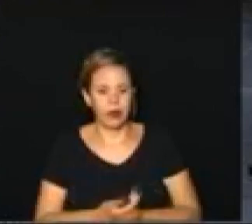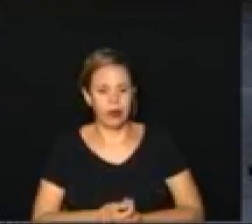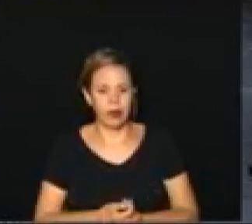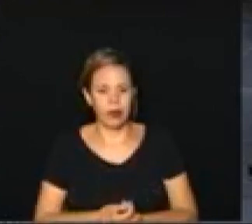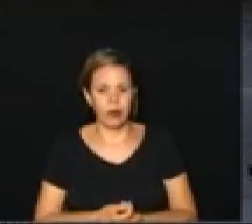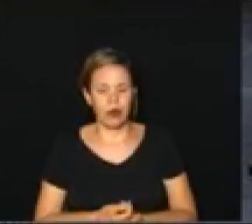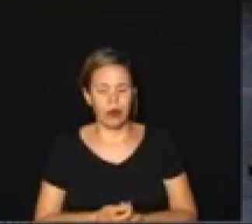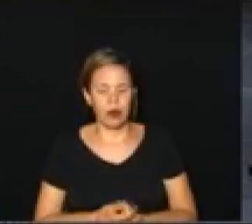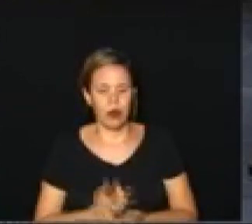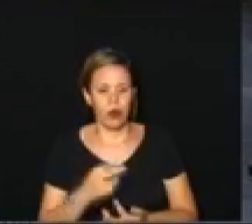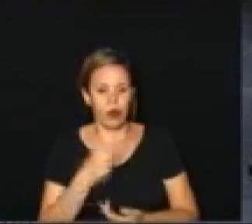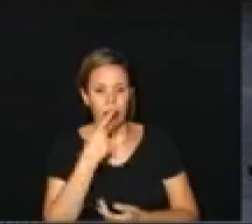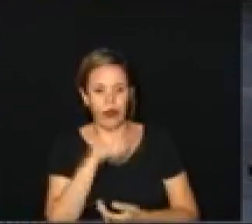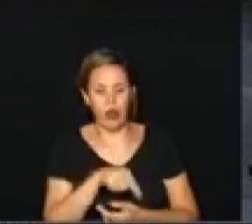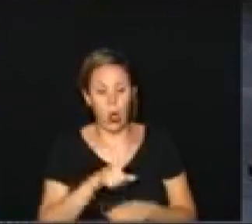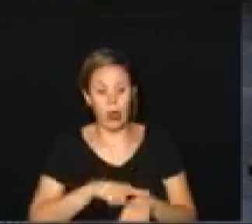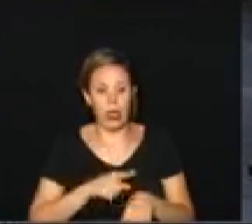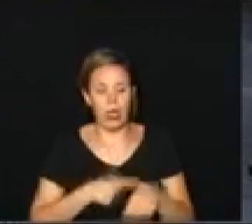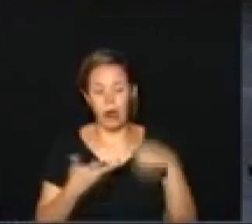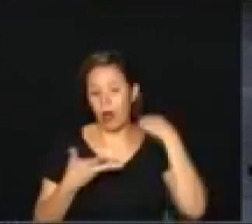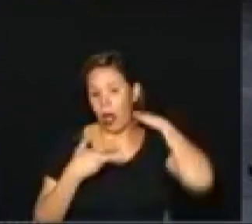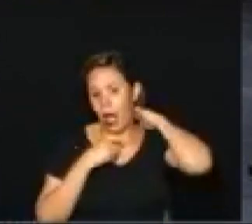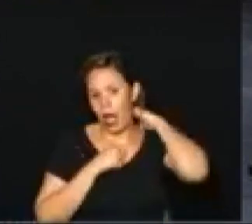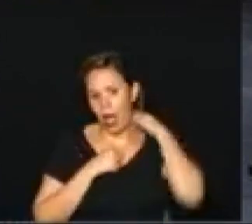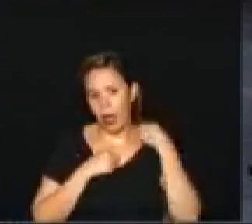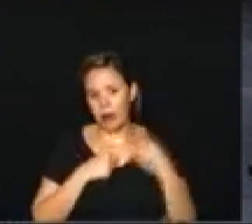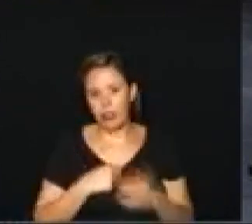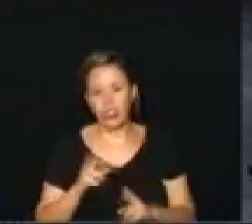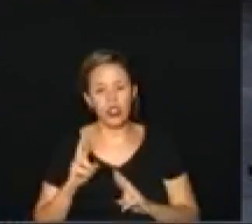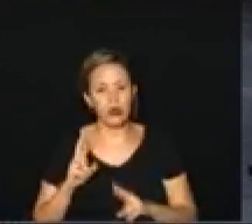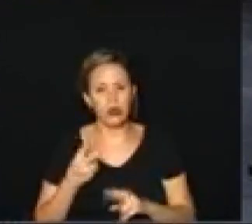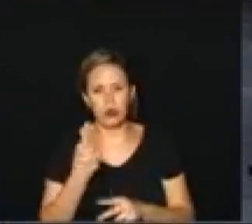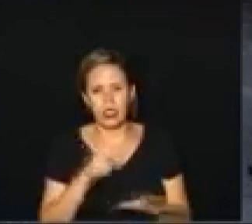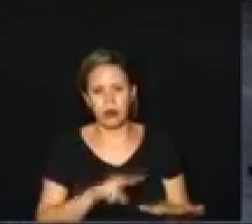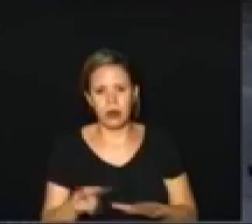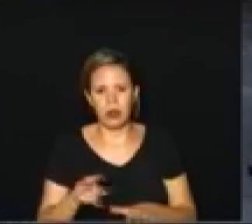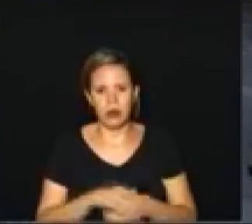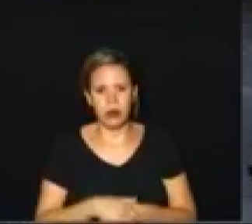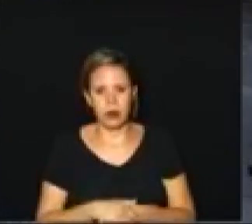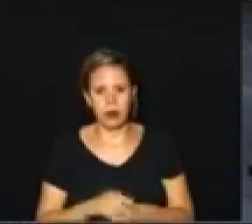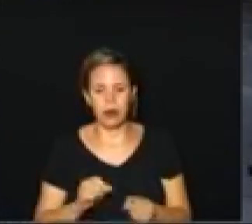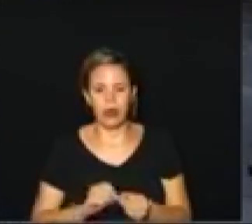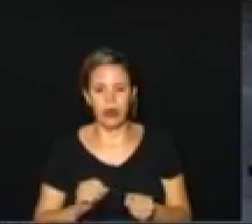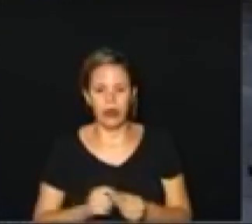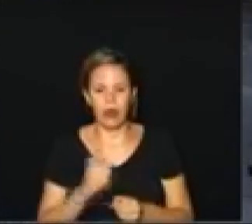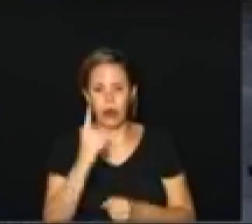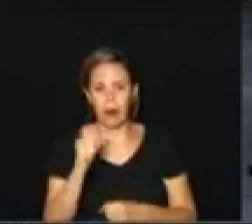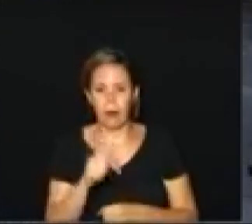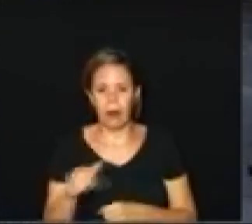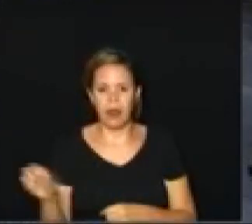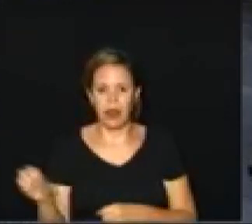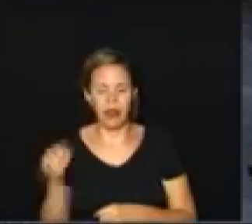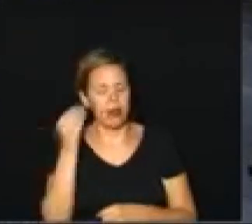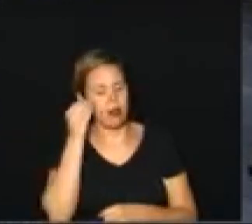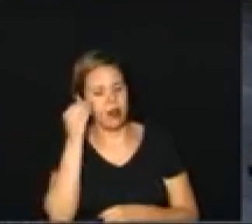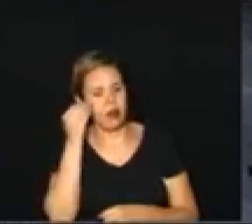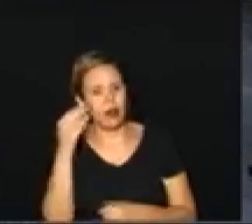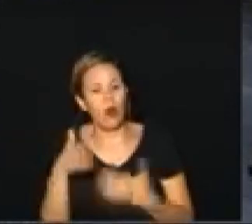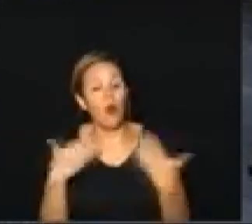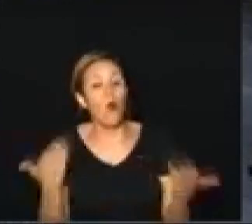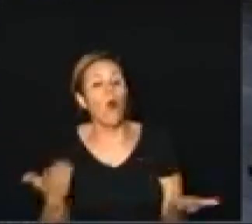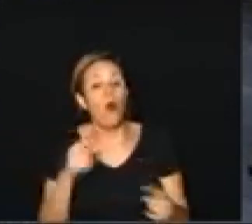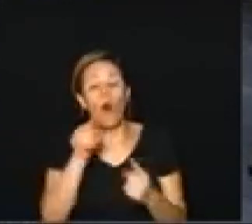fazer, como você falou, num tempo muito rápido. A gente espera em uma semana fazer essas 1.700 testagens. Qual